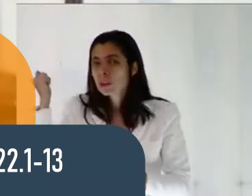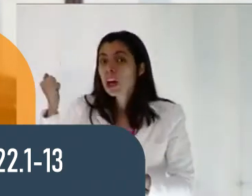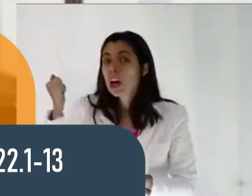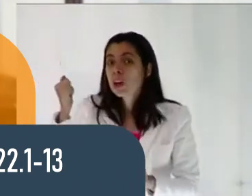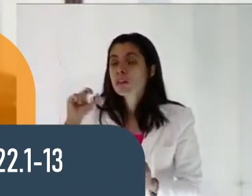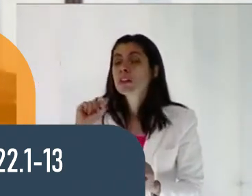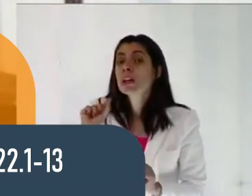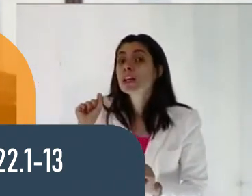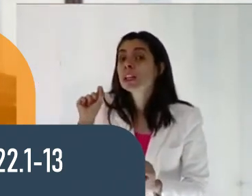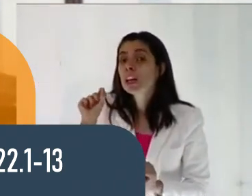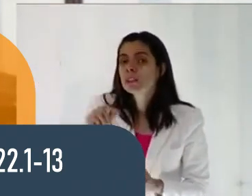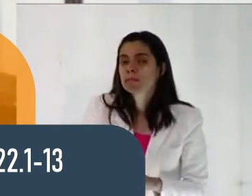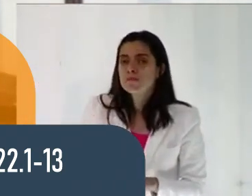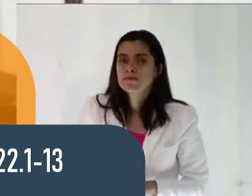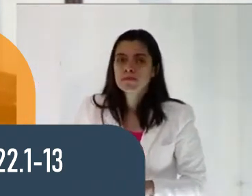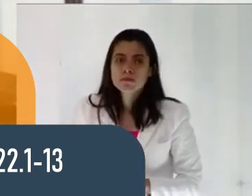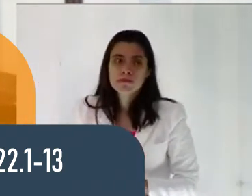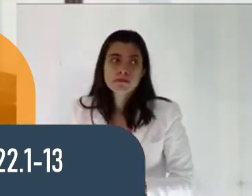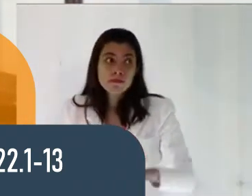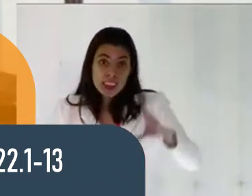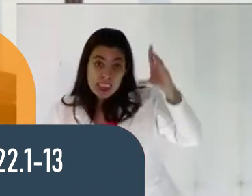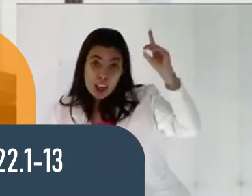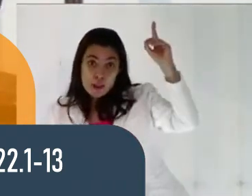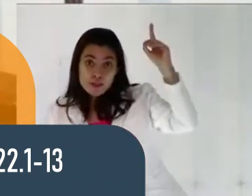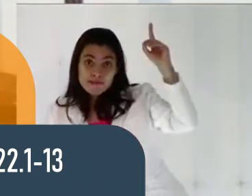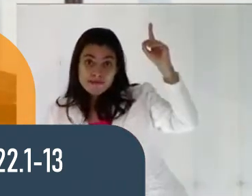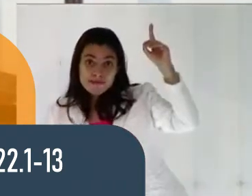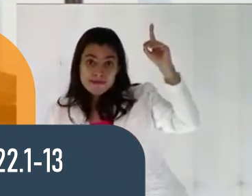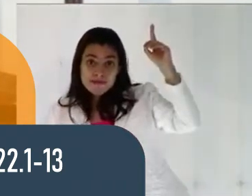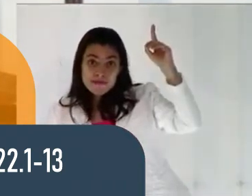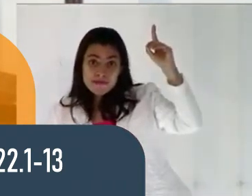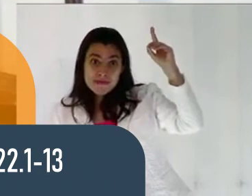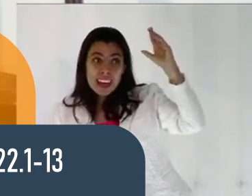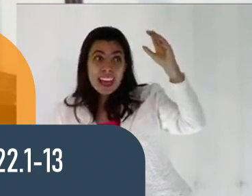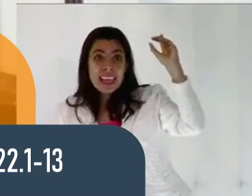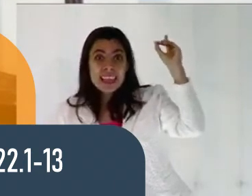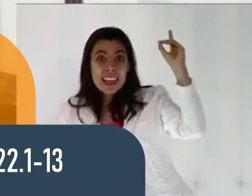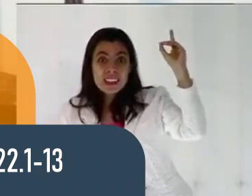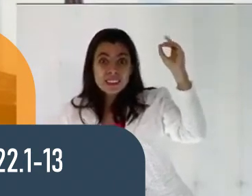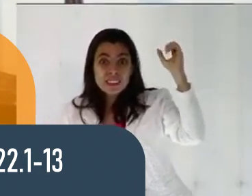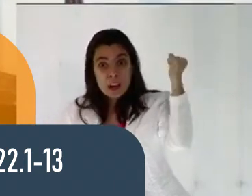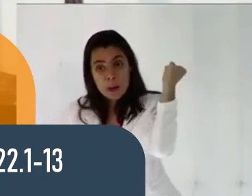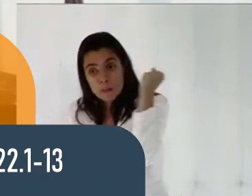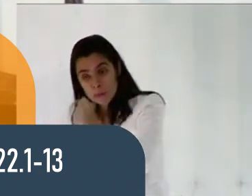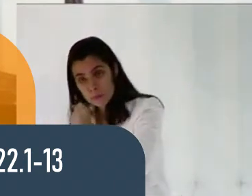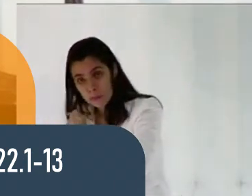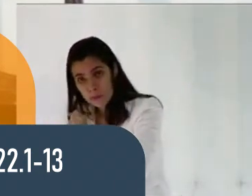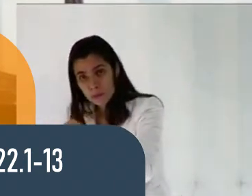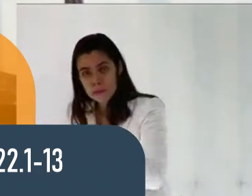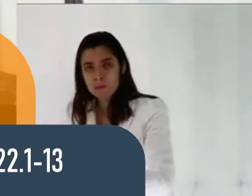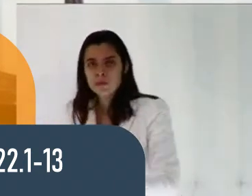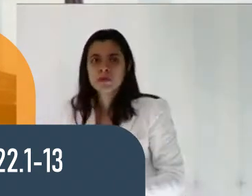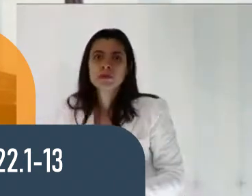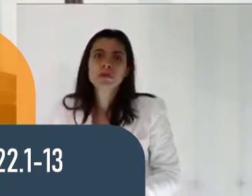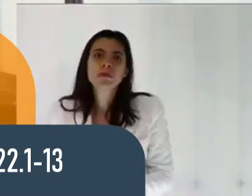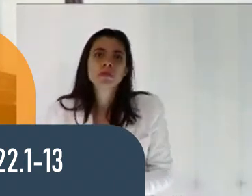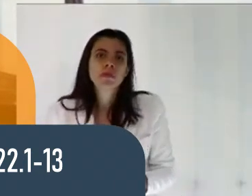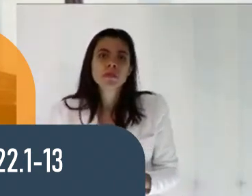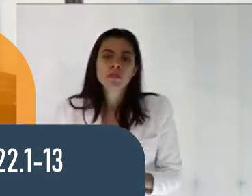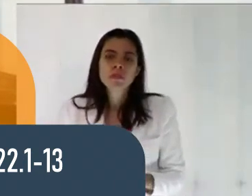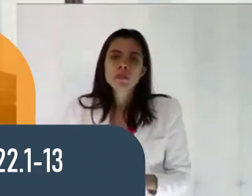próprio Filho. Se você ler a descrição de Isaías 53, você verá o Senhor falando ali: